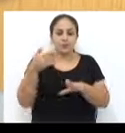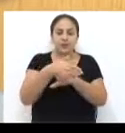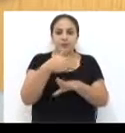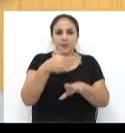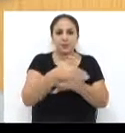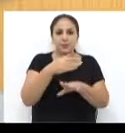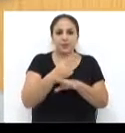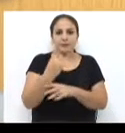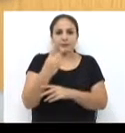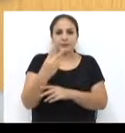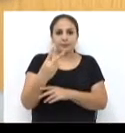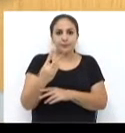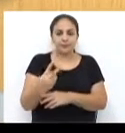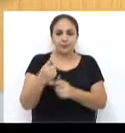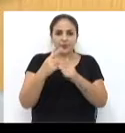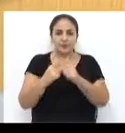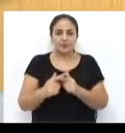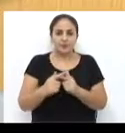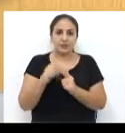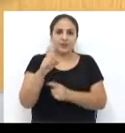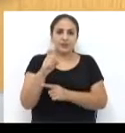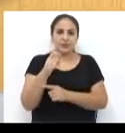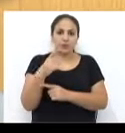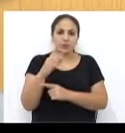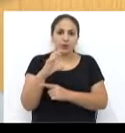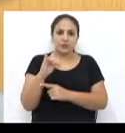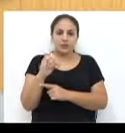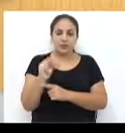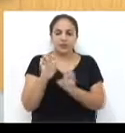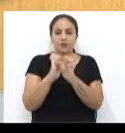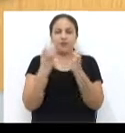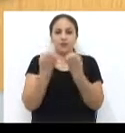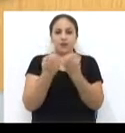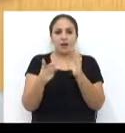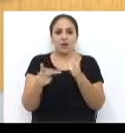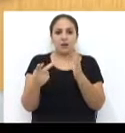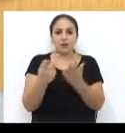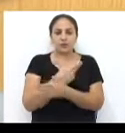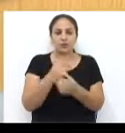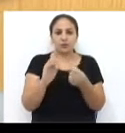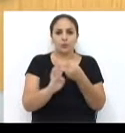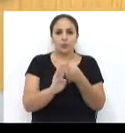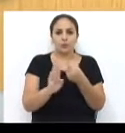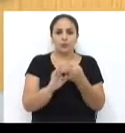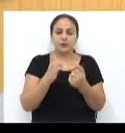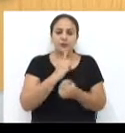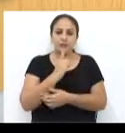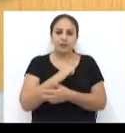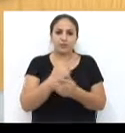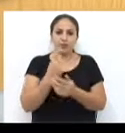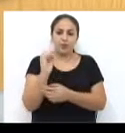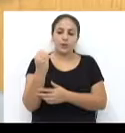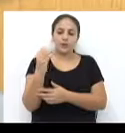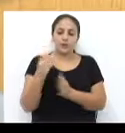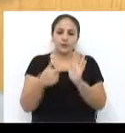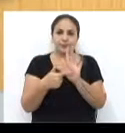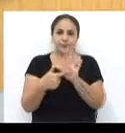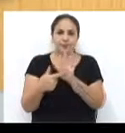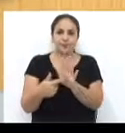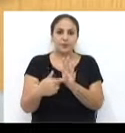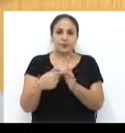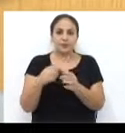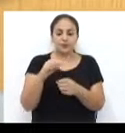prestigiaram a 12ª edição da Expo Acisa. O evento, que aconteceu no Bourbon Shopping, contou com 80 expositores de